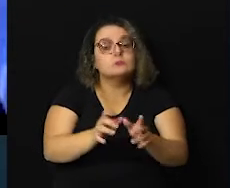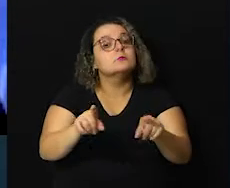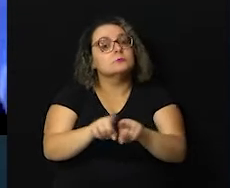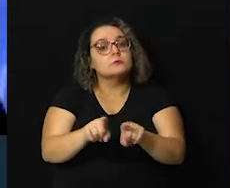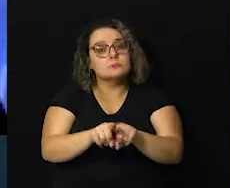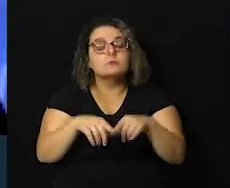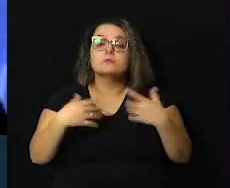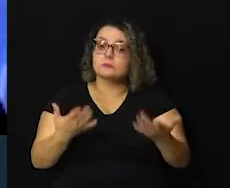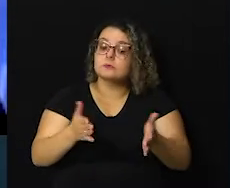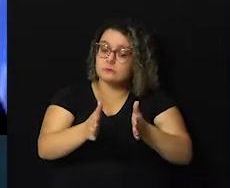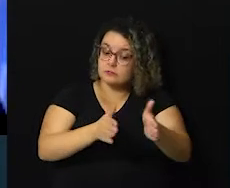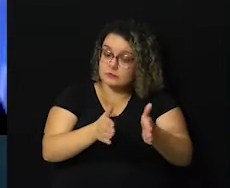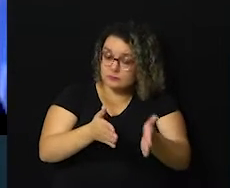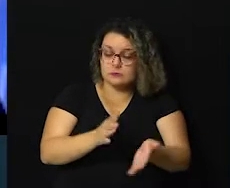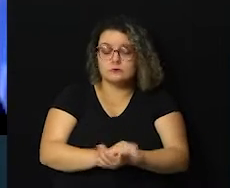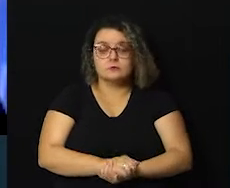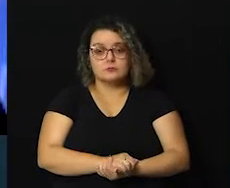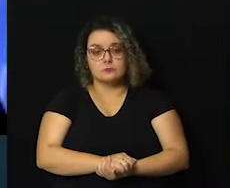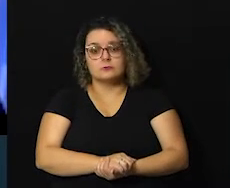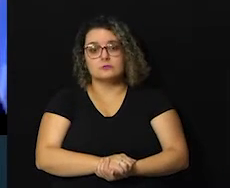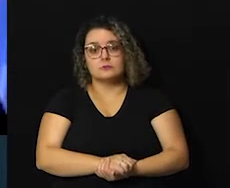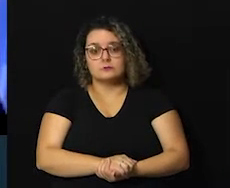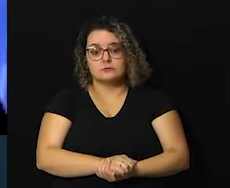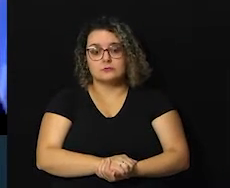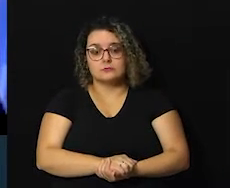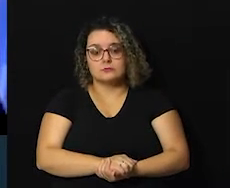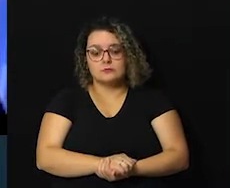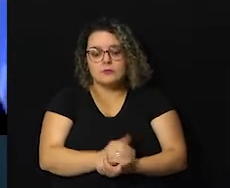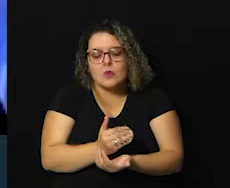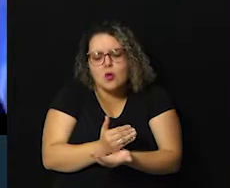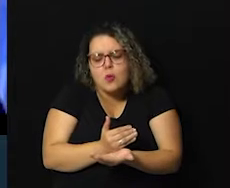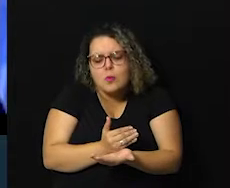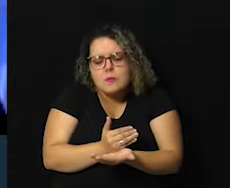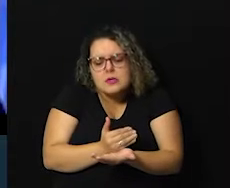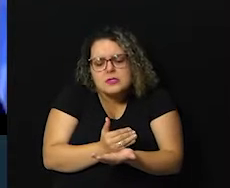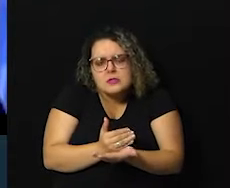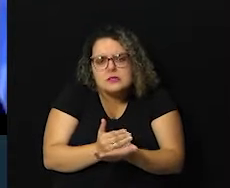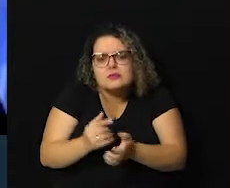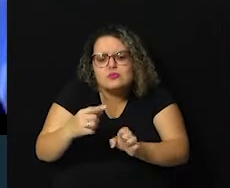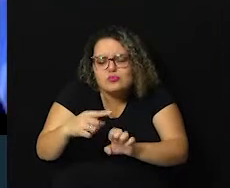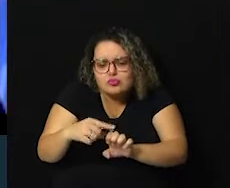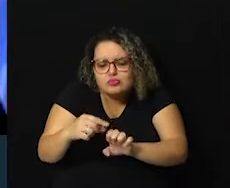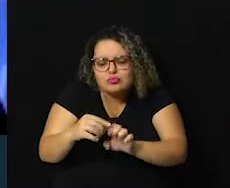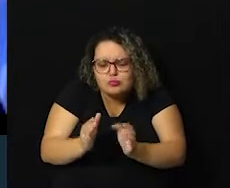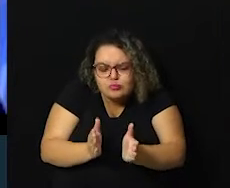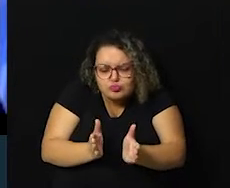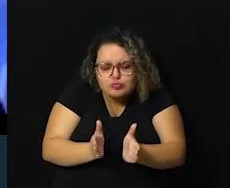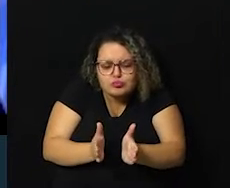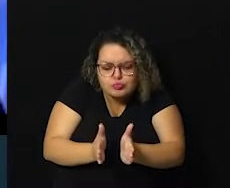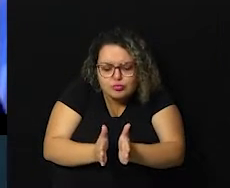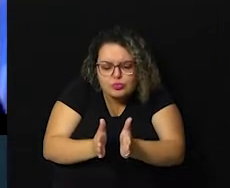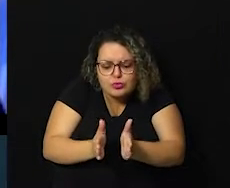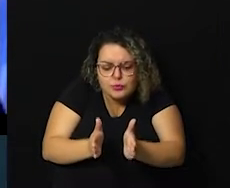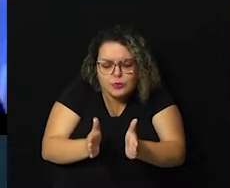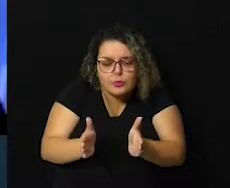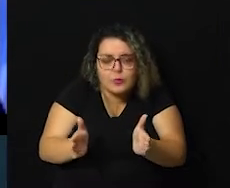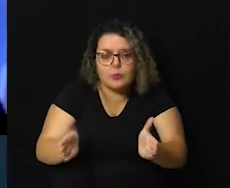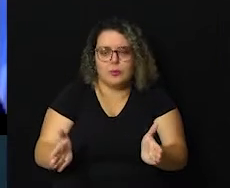todo mas até o momento mesmo ainda sendo embrionária mesmo ainda sendo algo